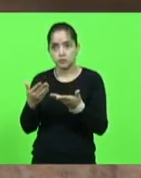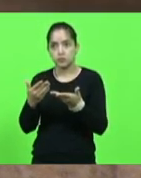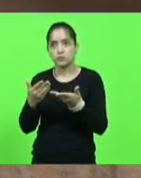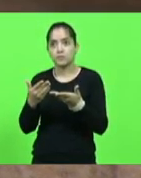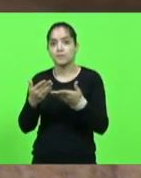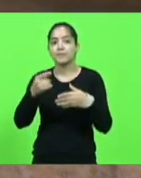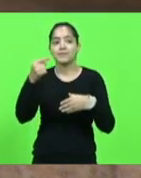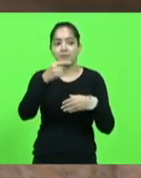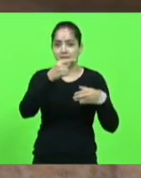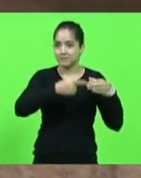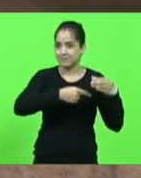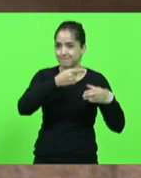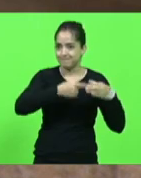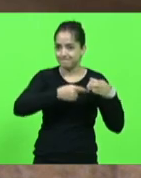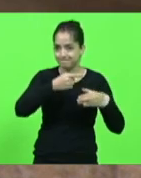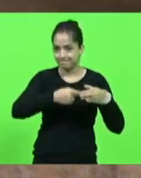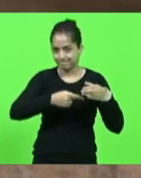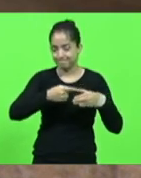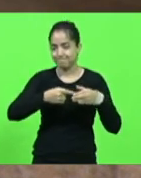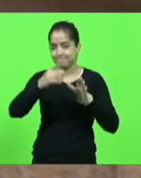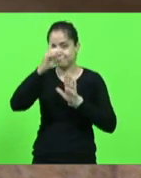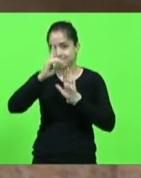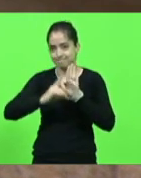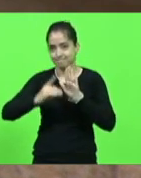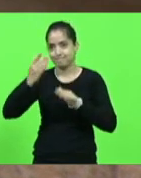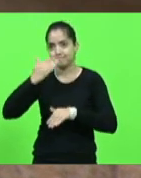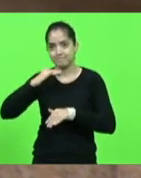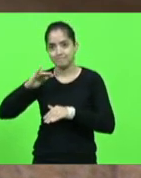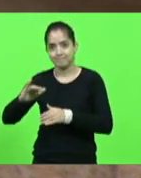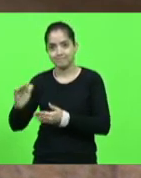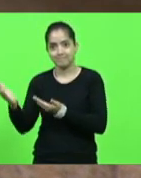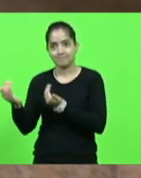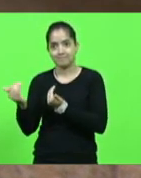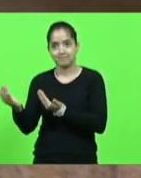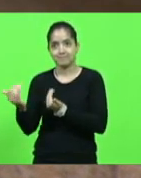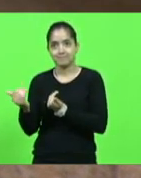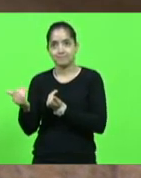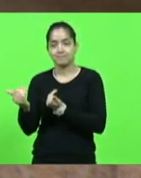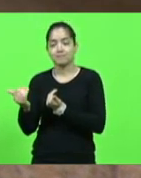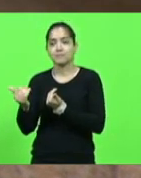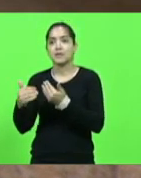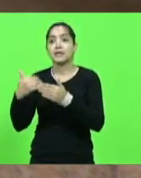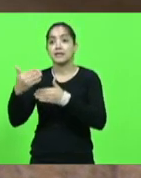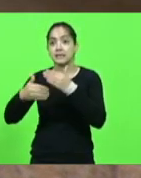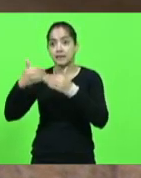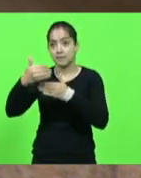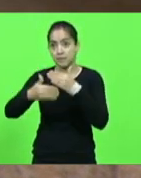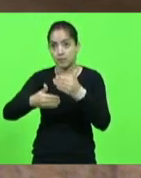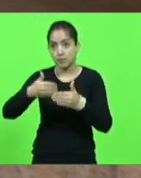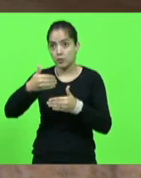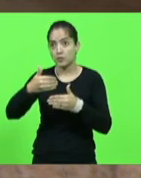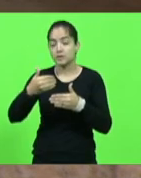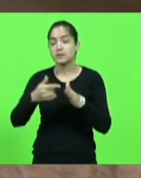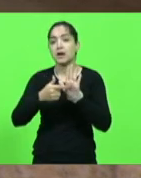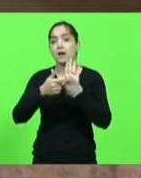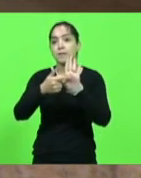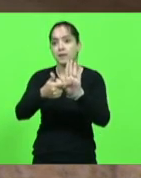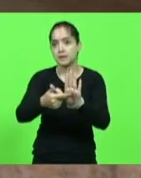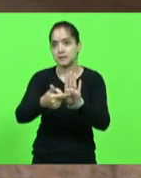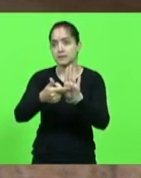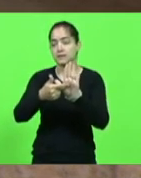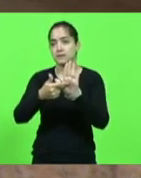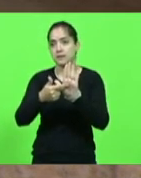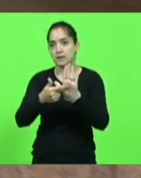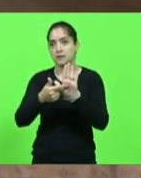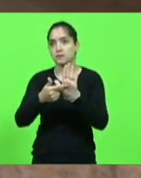para a Comissão de Direito da Criança e do Adolescente e depois, se for o caso, apresentado também